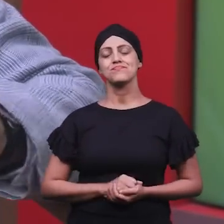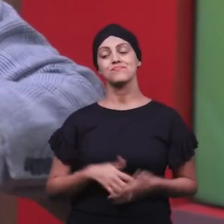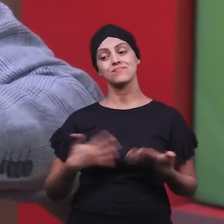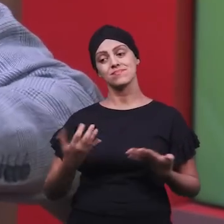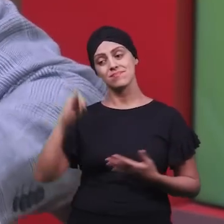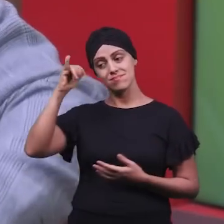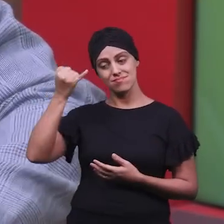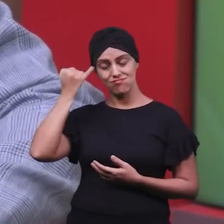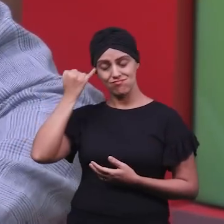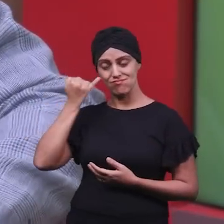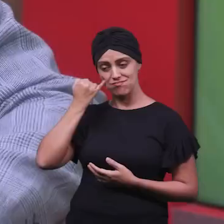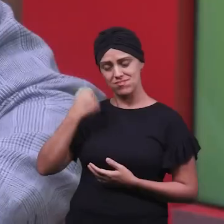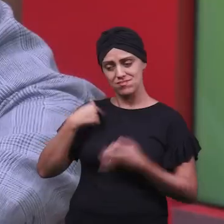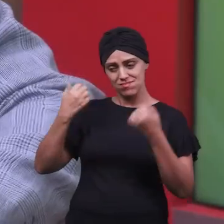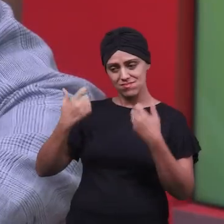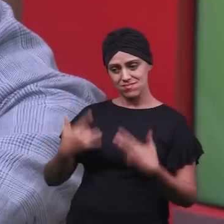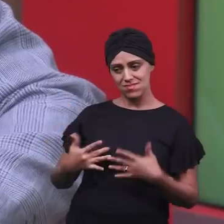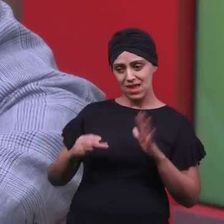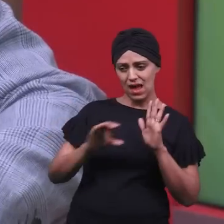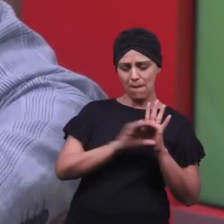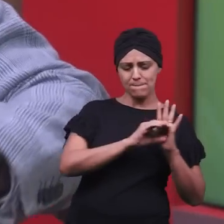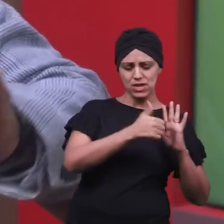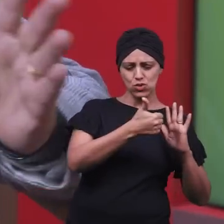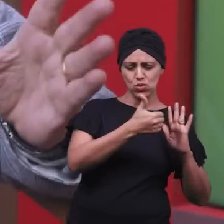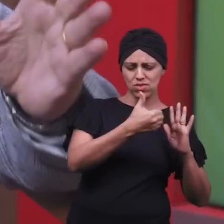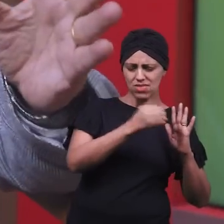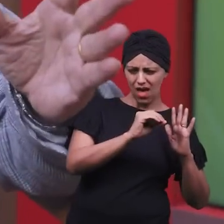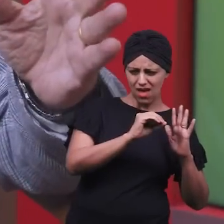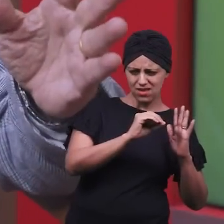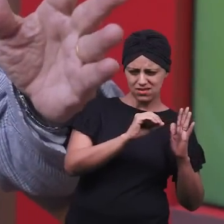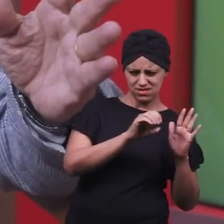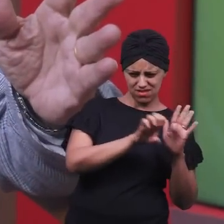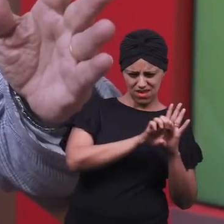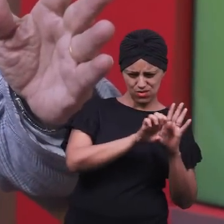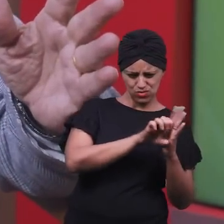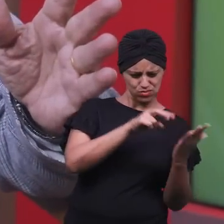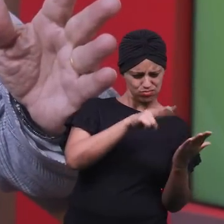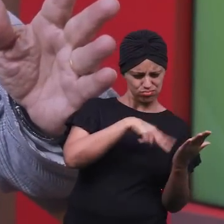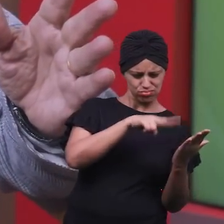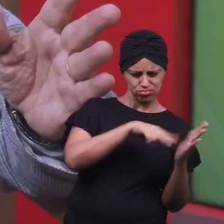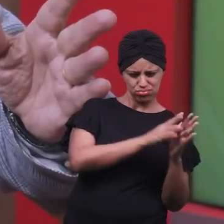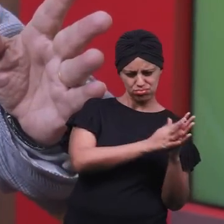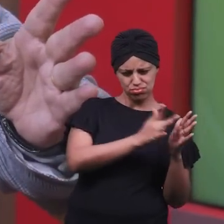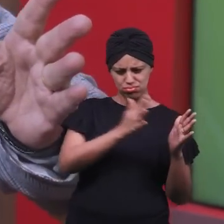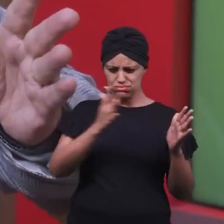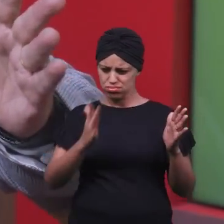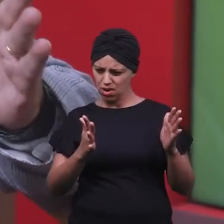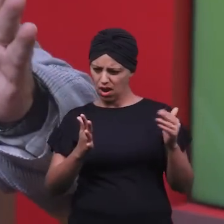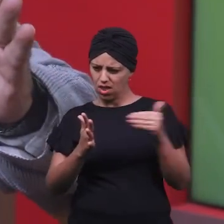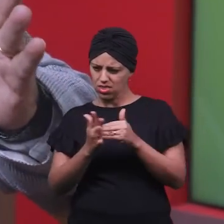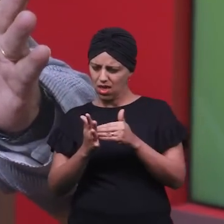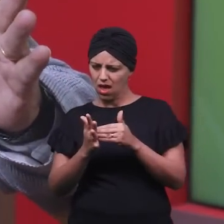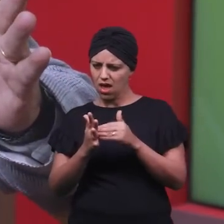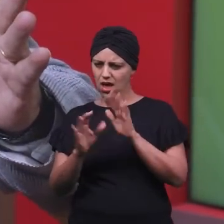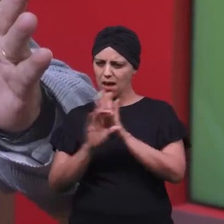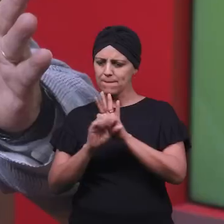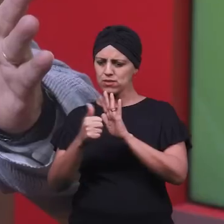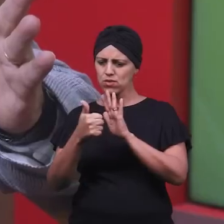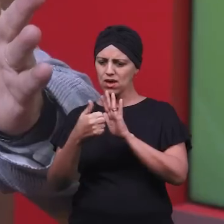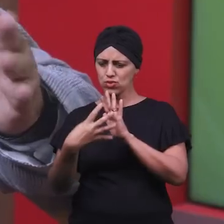fazendo um parênteses aqui, Josias, do capítulo 10 do livro de Êxodo ao capítulo